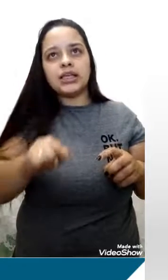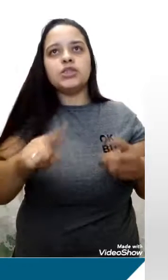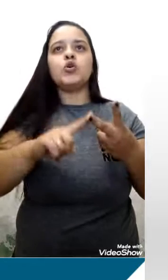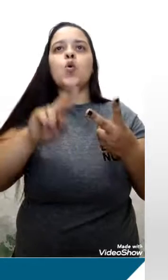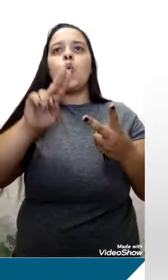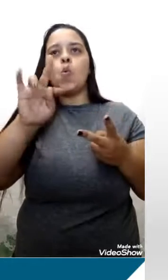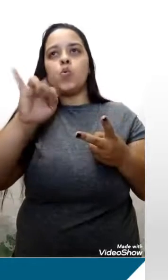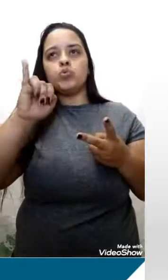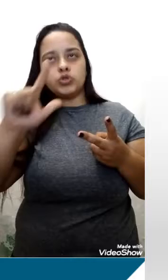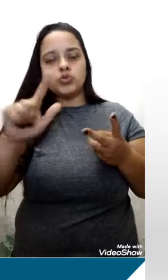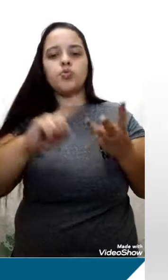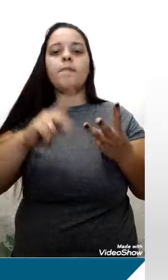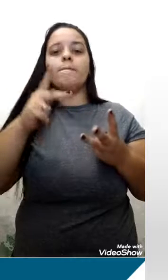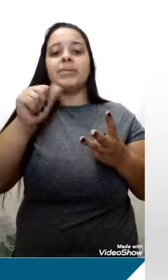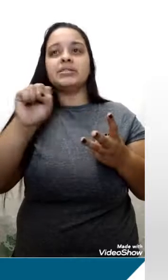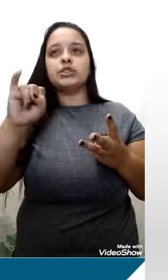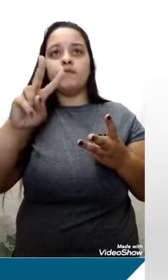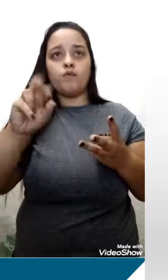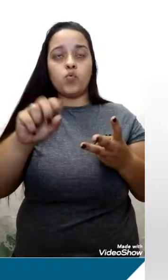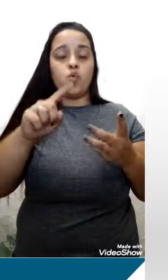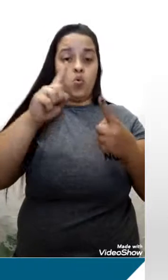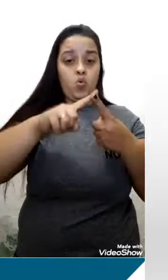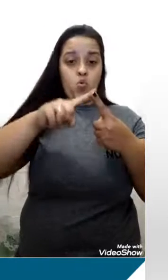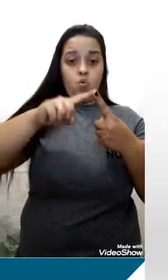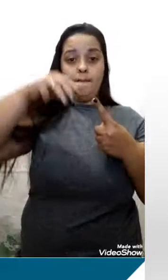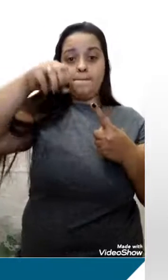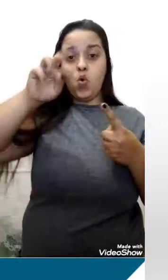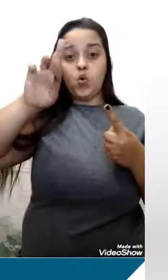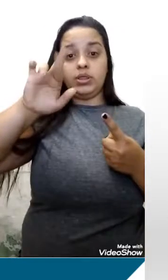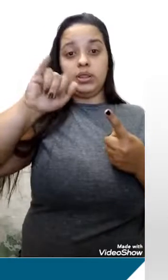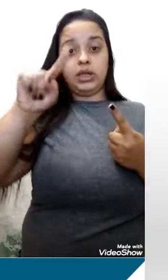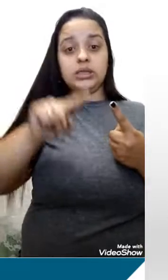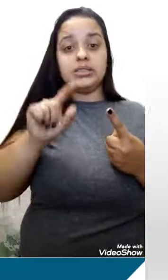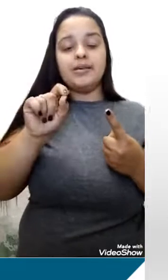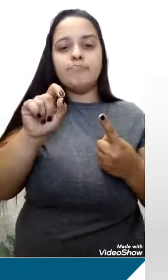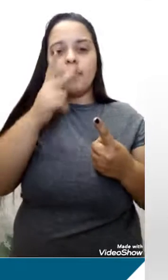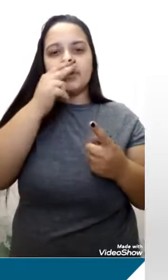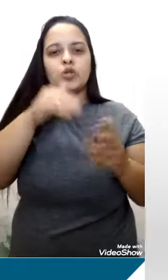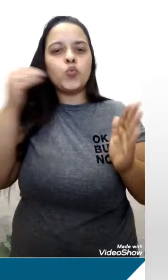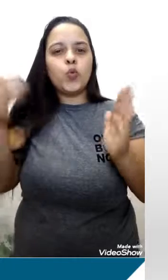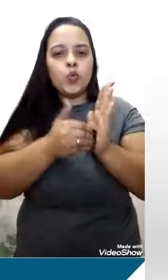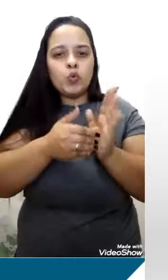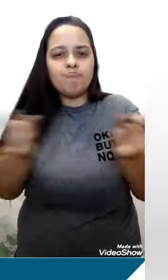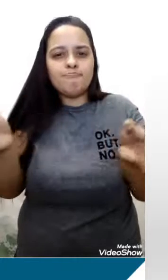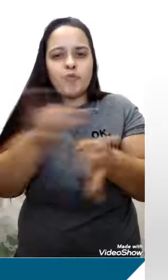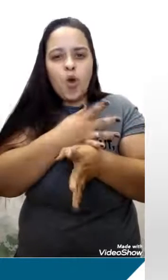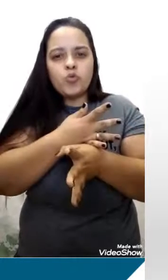útil, trabalho passivo. Bom, o trabalho motriz é o trabalho